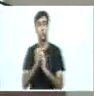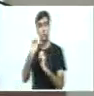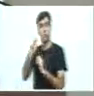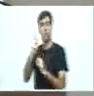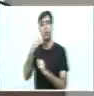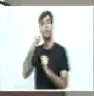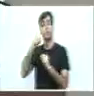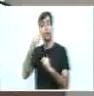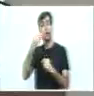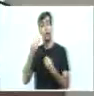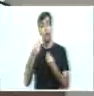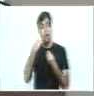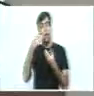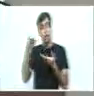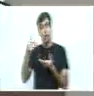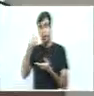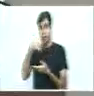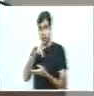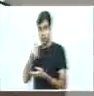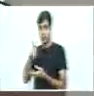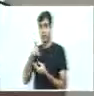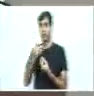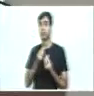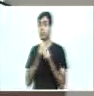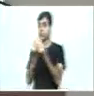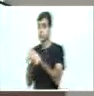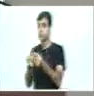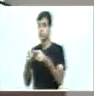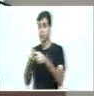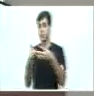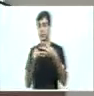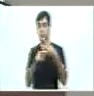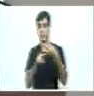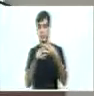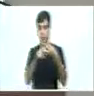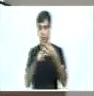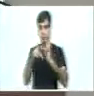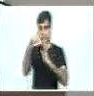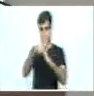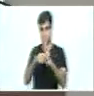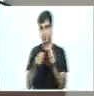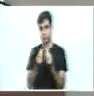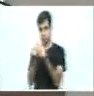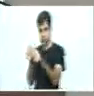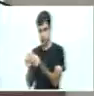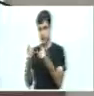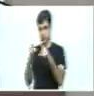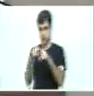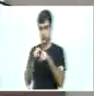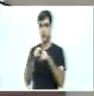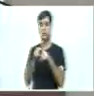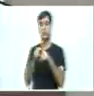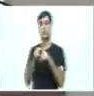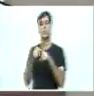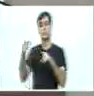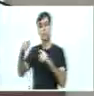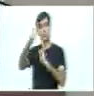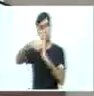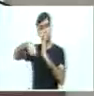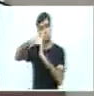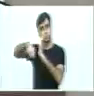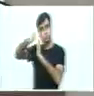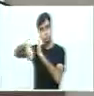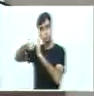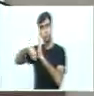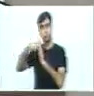nós encaminhamos aqui, presidente, só encaminhando, essas duas propostas de lei que a OAB está recolhendo assinaturas, que é o